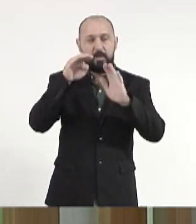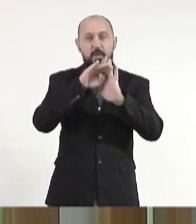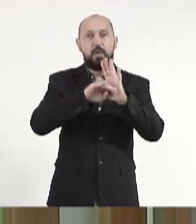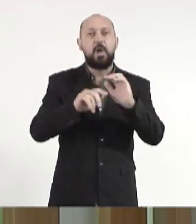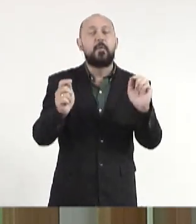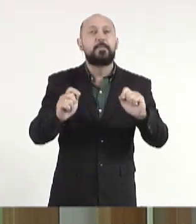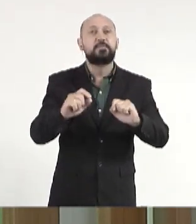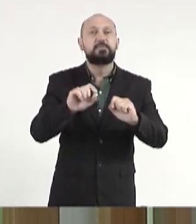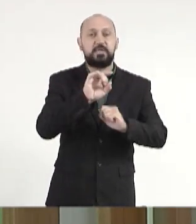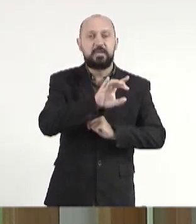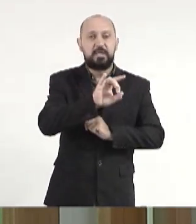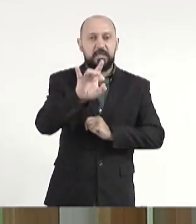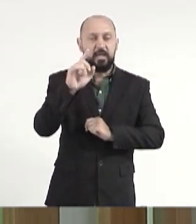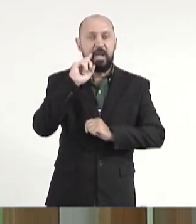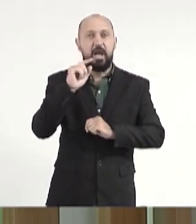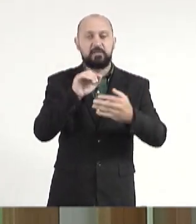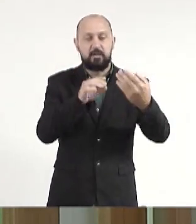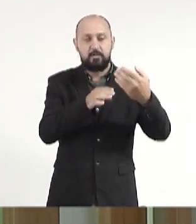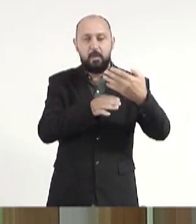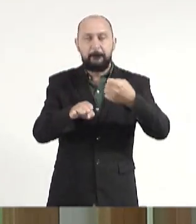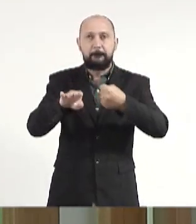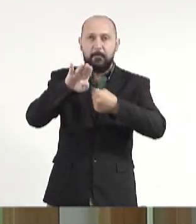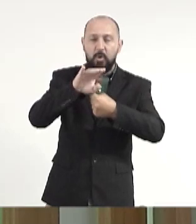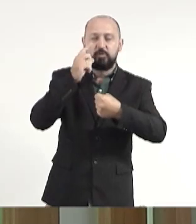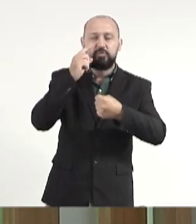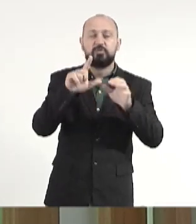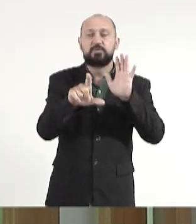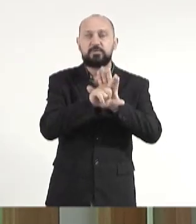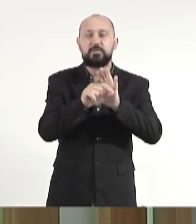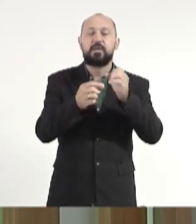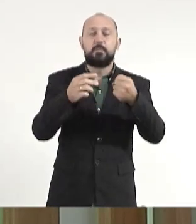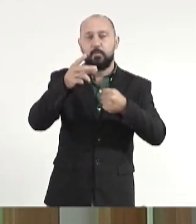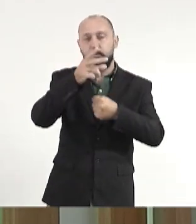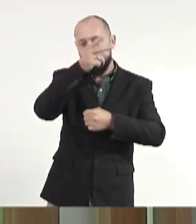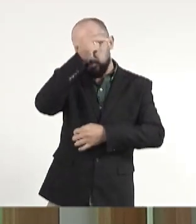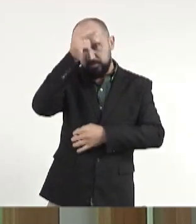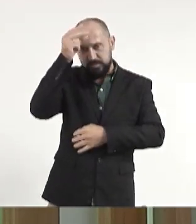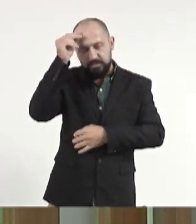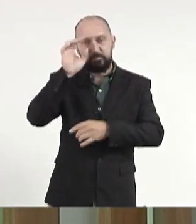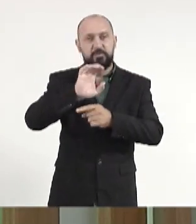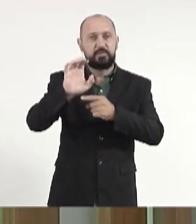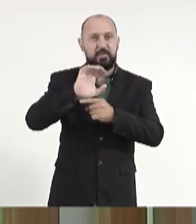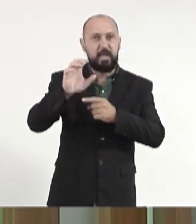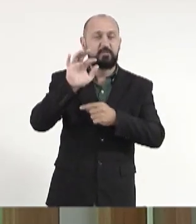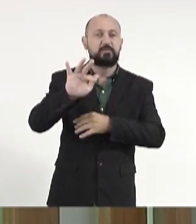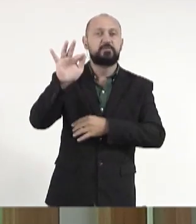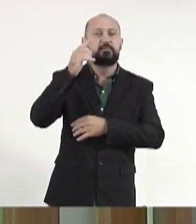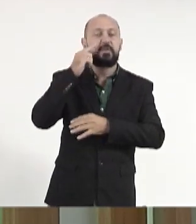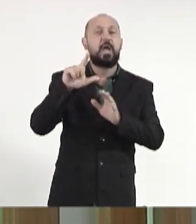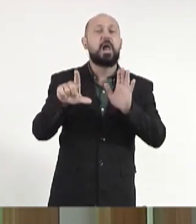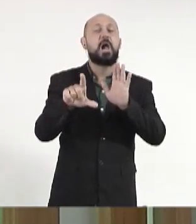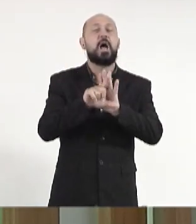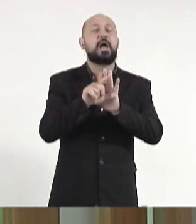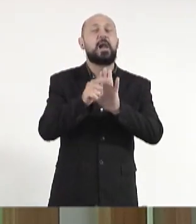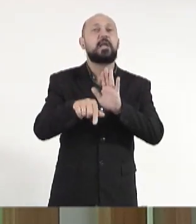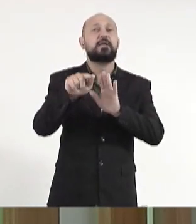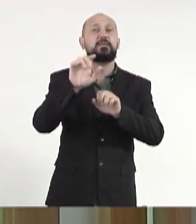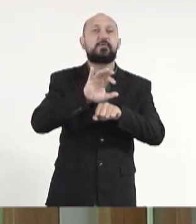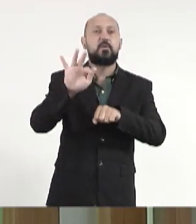em mãos, por maioria, né, por 7-3, votaram